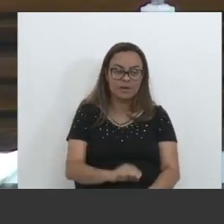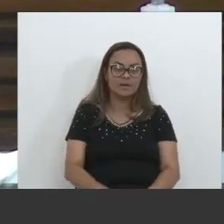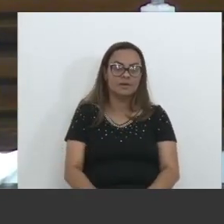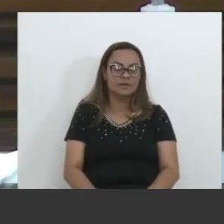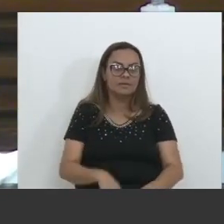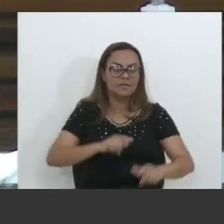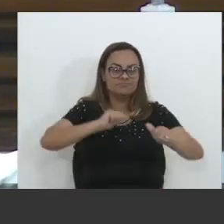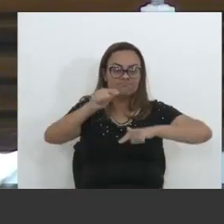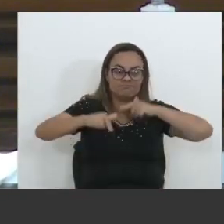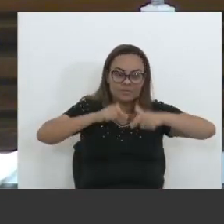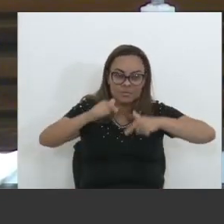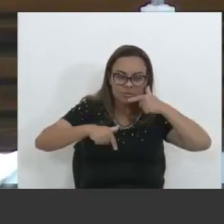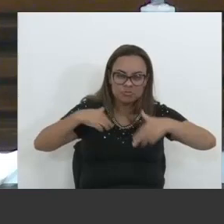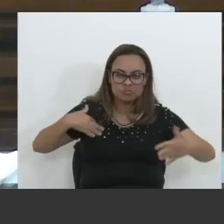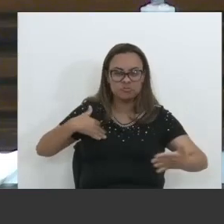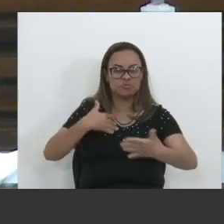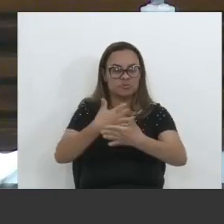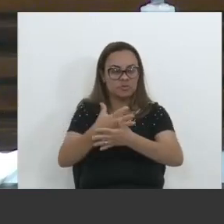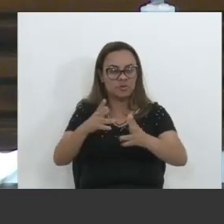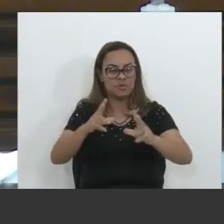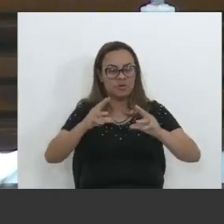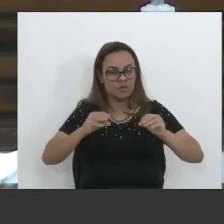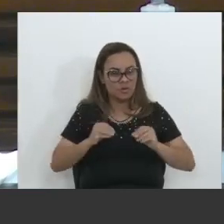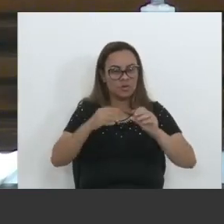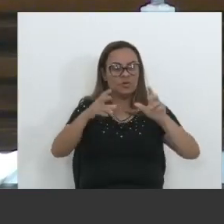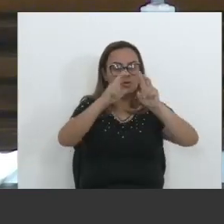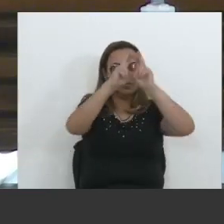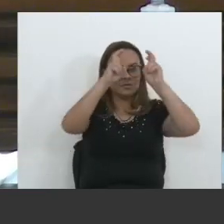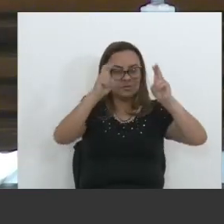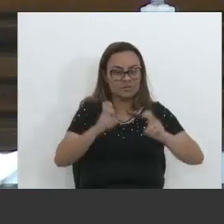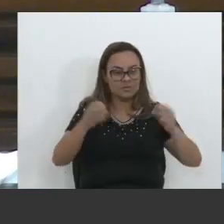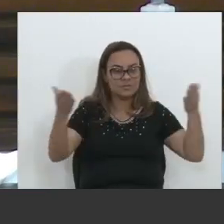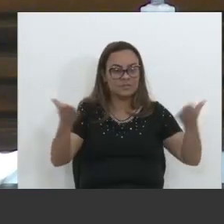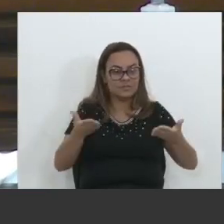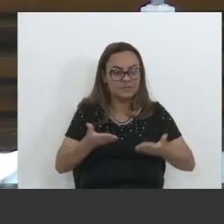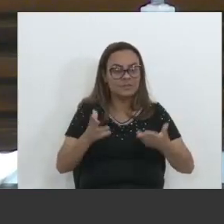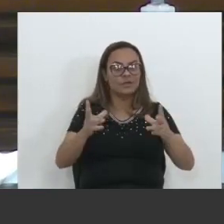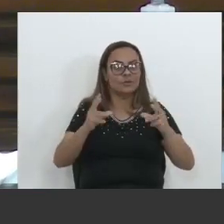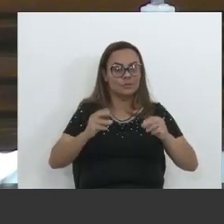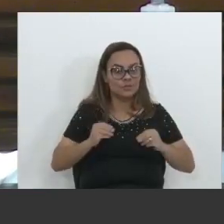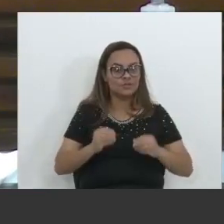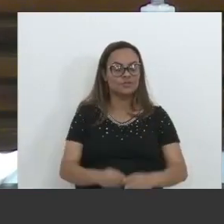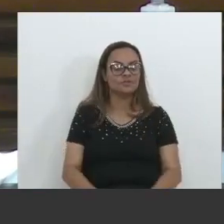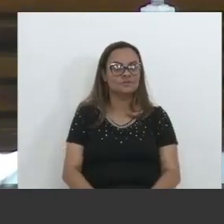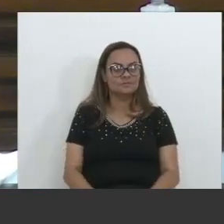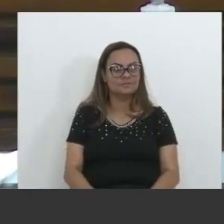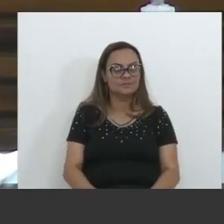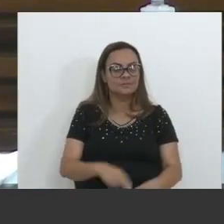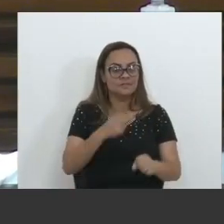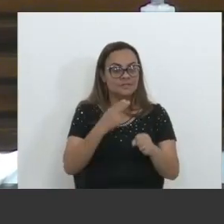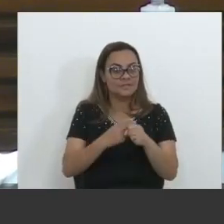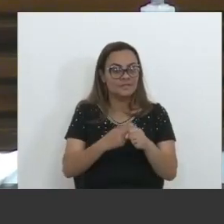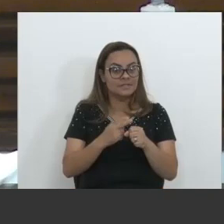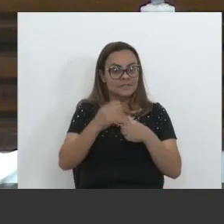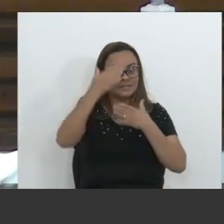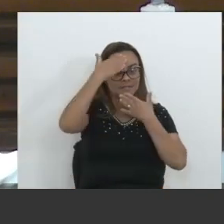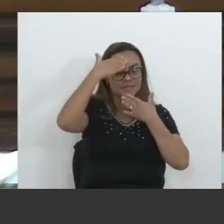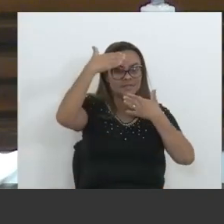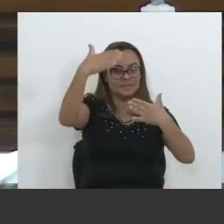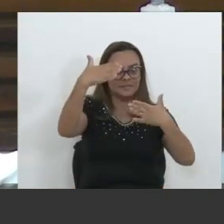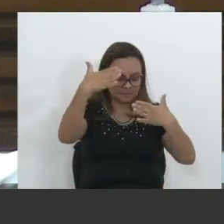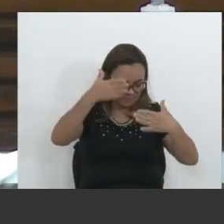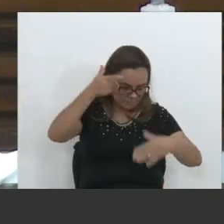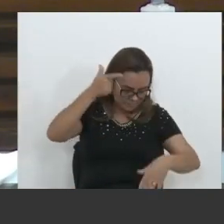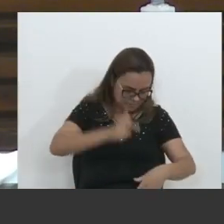trabalhou Para merecer esse título está aqui hoje um título merecido merecido a cidade agradece porque novamente